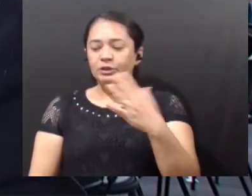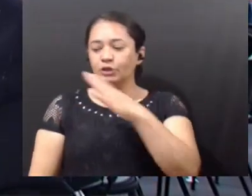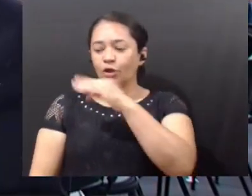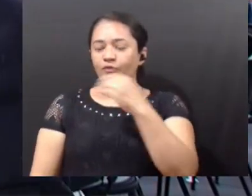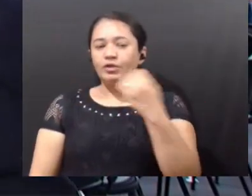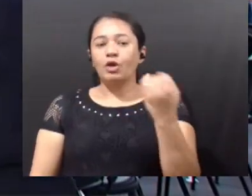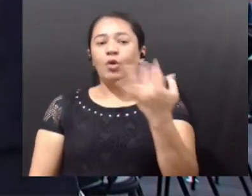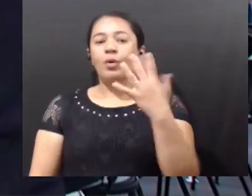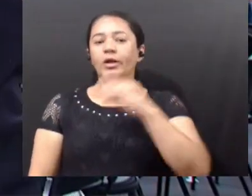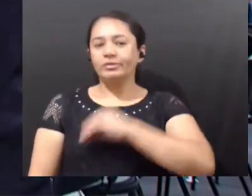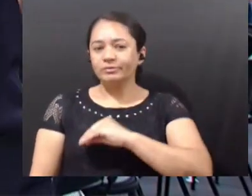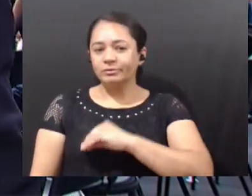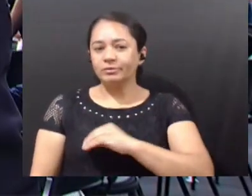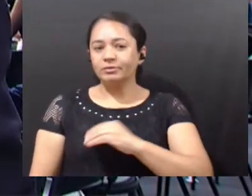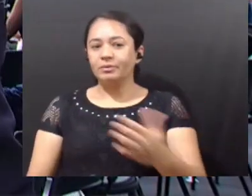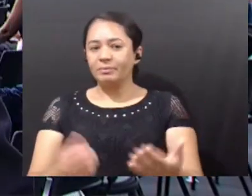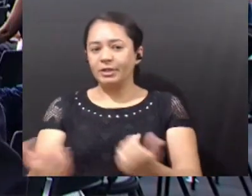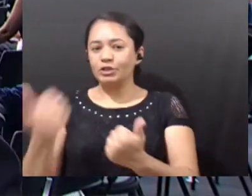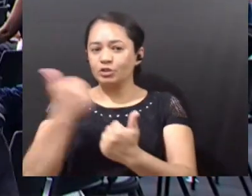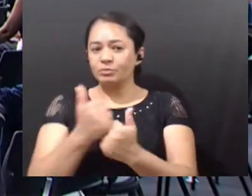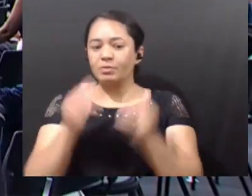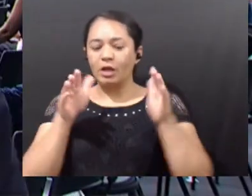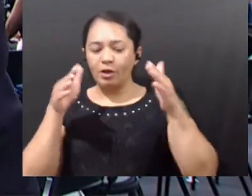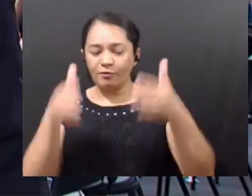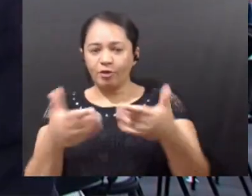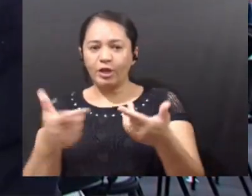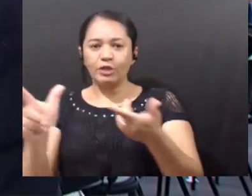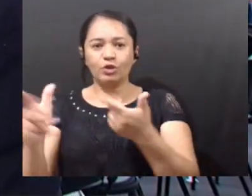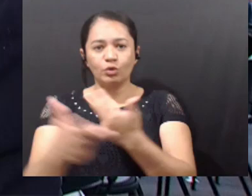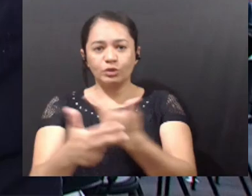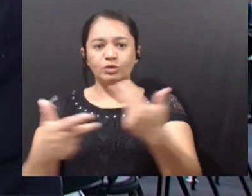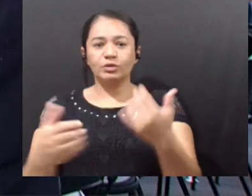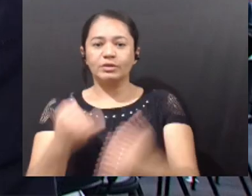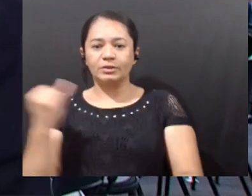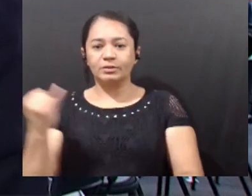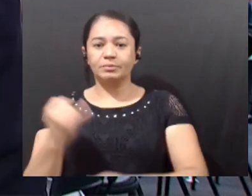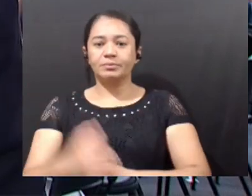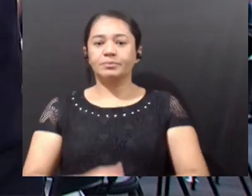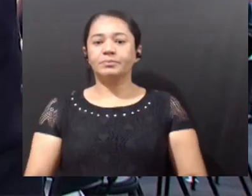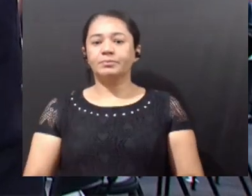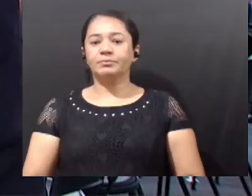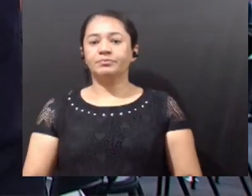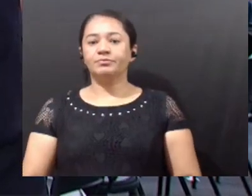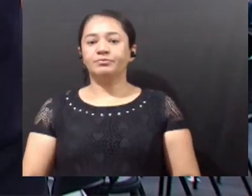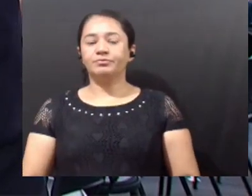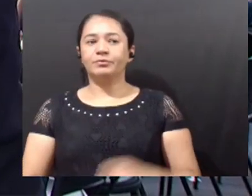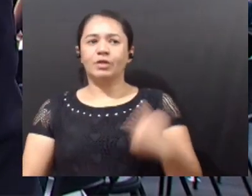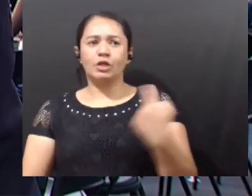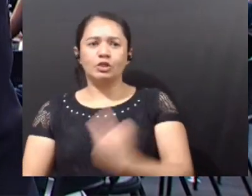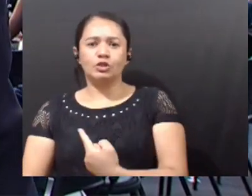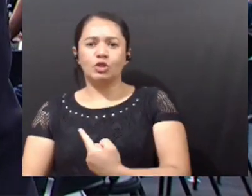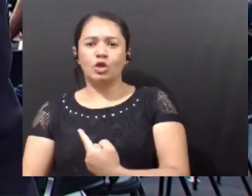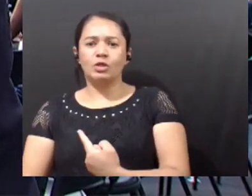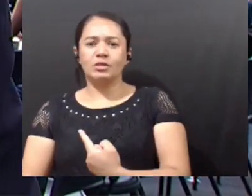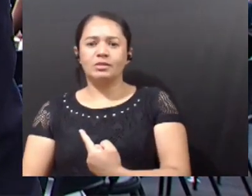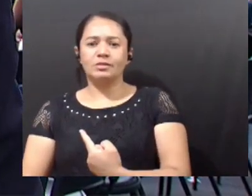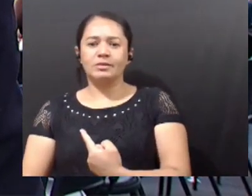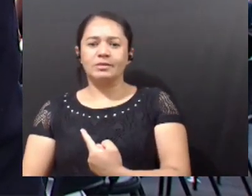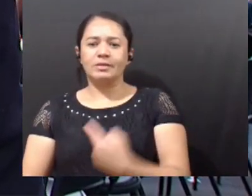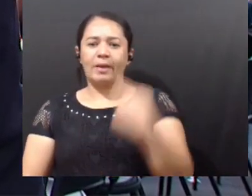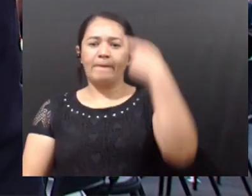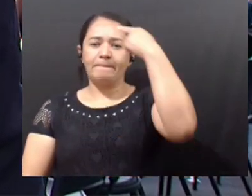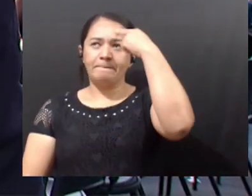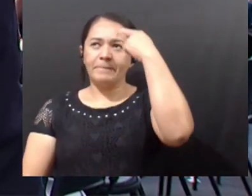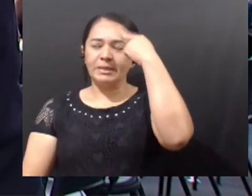lugar dele, para ele focar em outras coisas importantes para o crescimento da empresa. Quando a gente pensa em microempreendedores, tem um estudo,